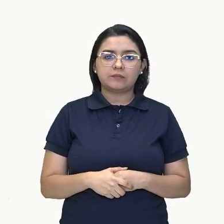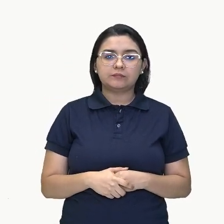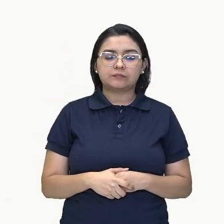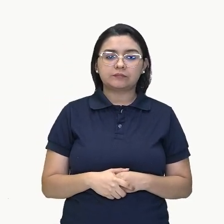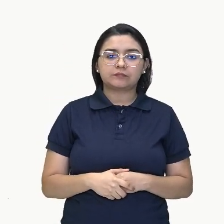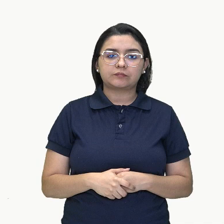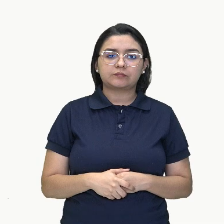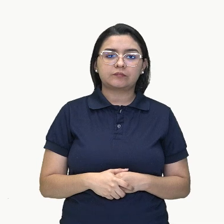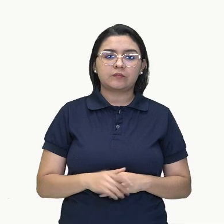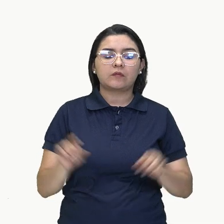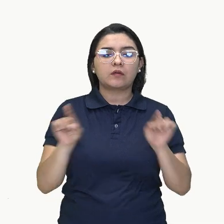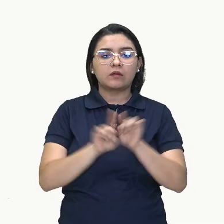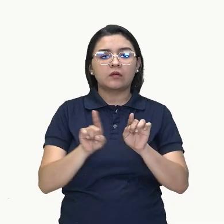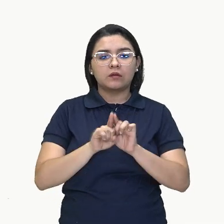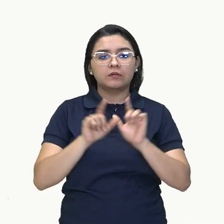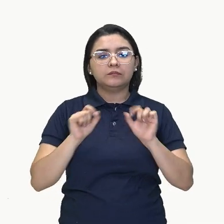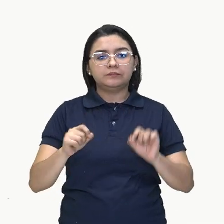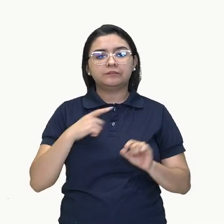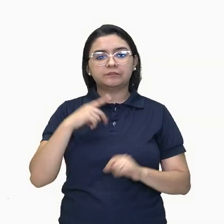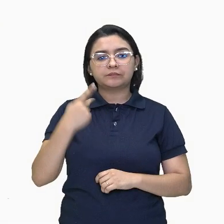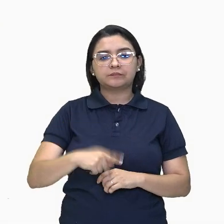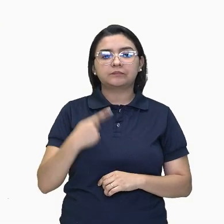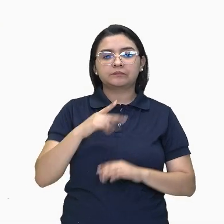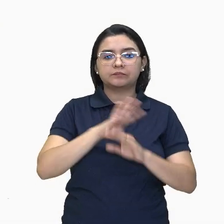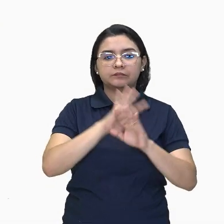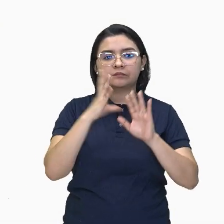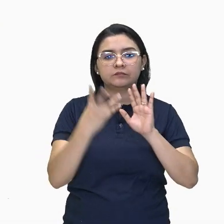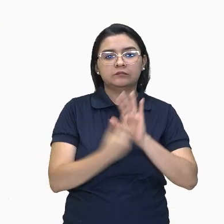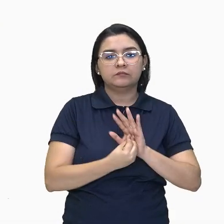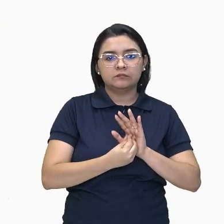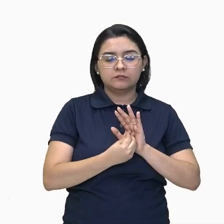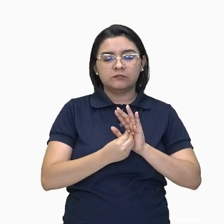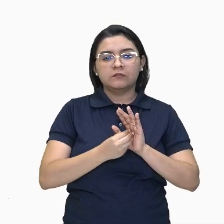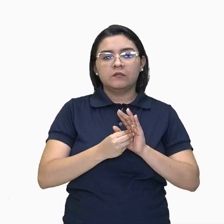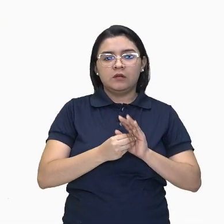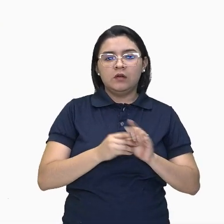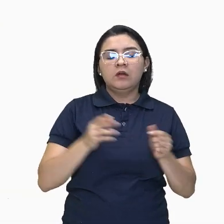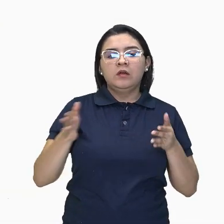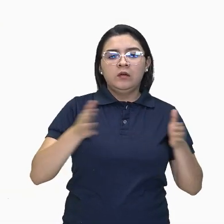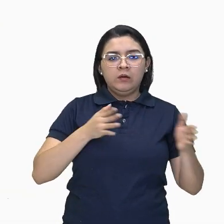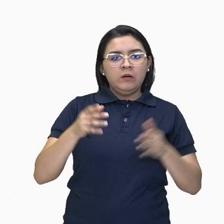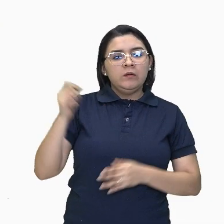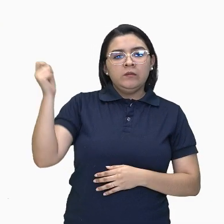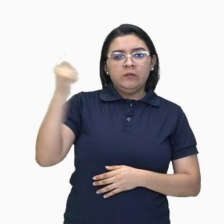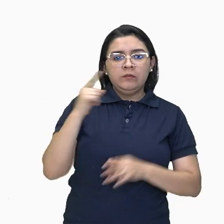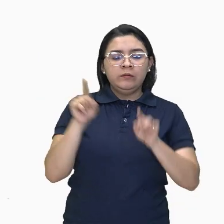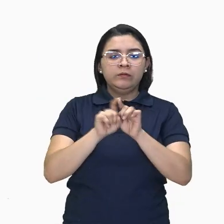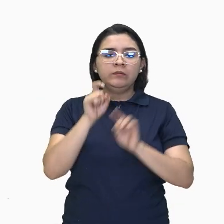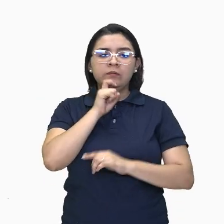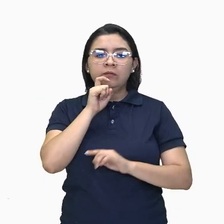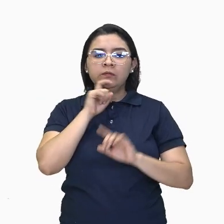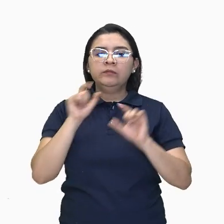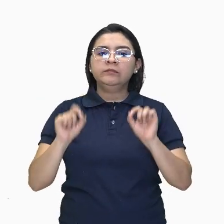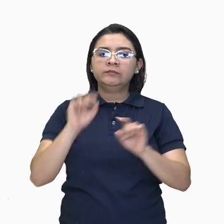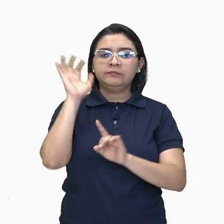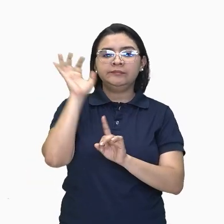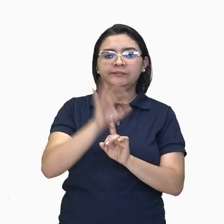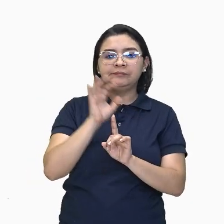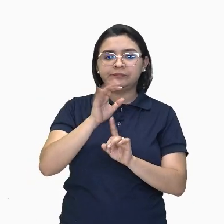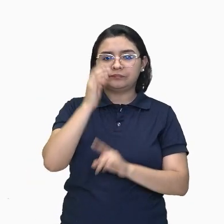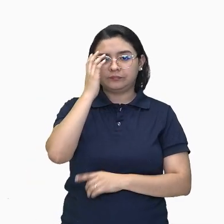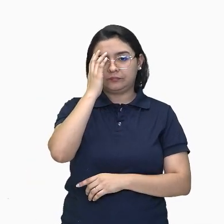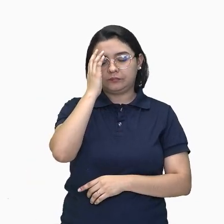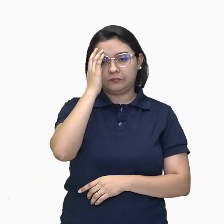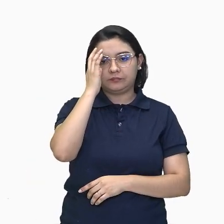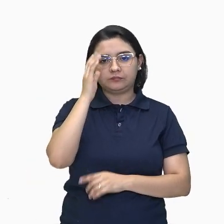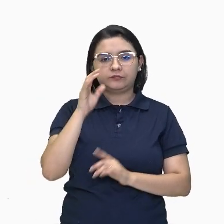As massas de ar atuantes na Amazônia, nós vamos ver tanto no verão quanto no inverno. Qual é a que vai influenciar